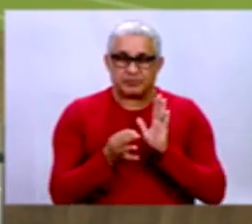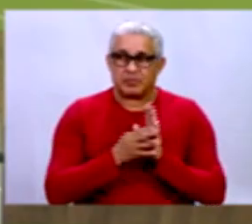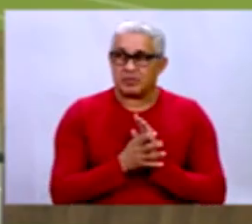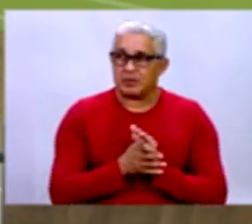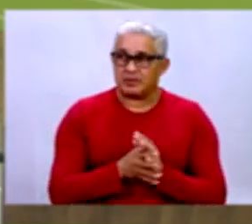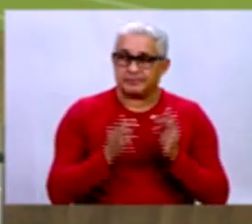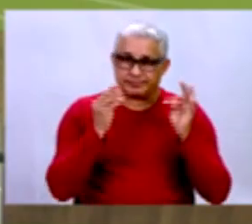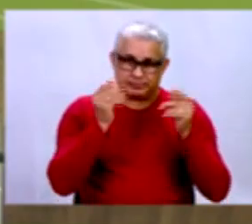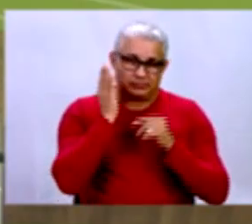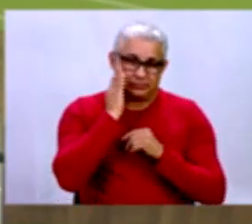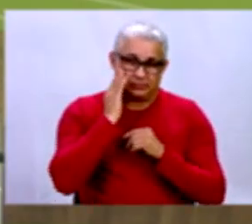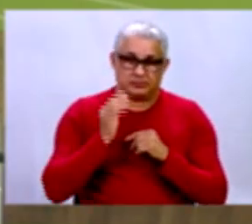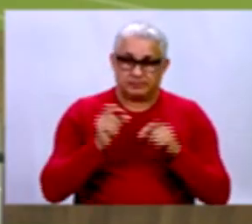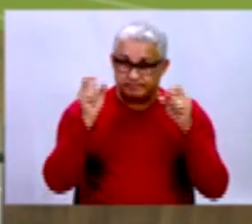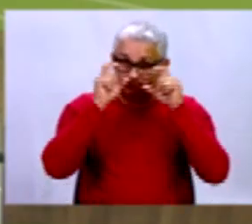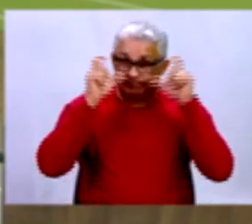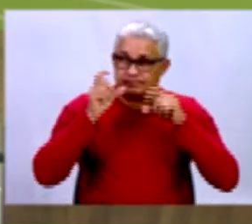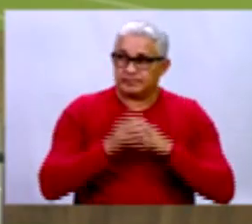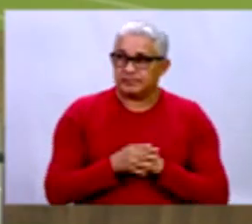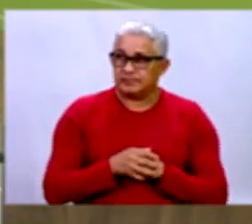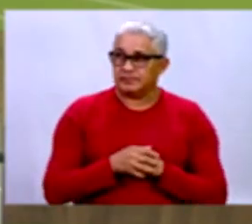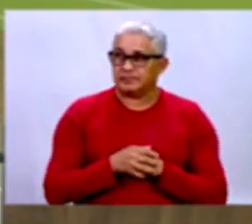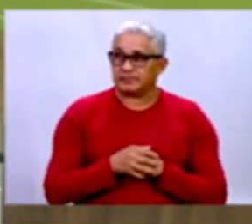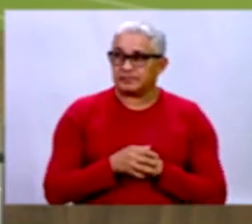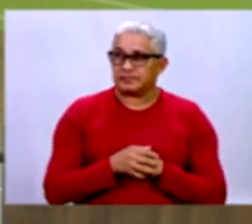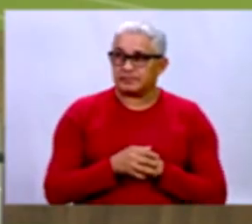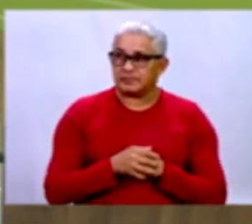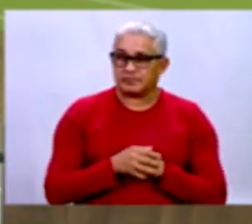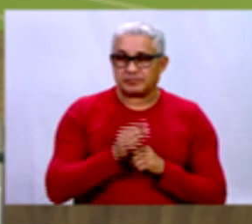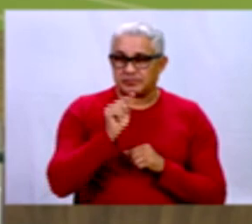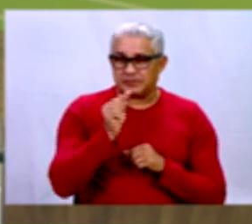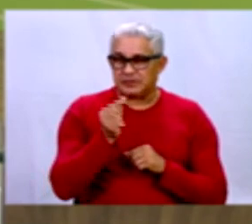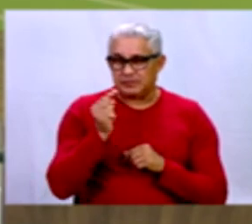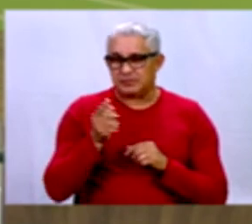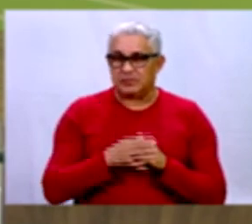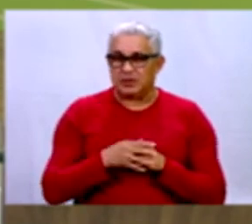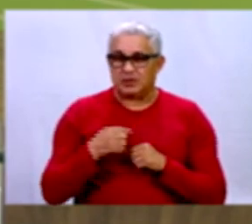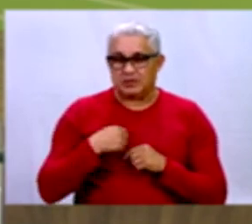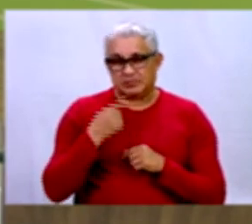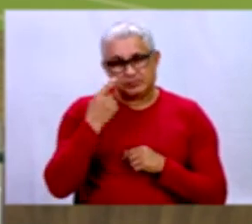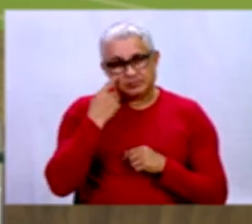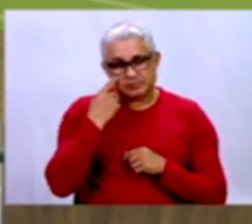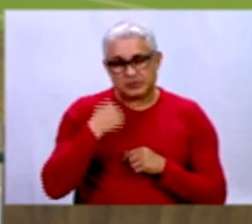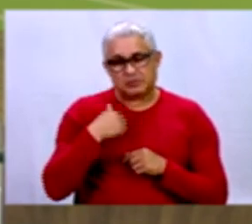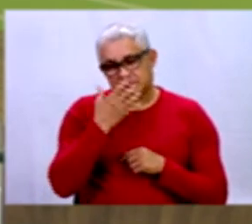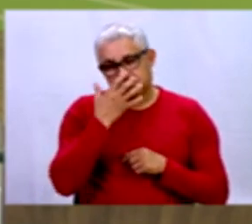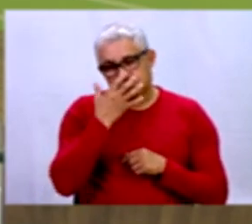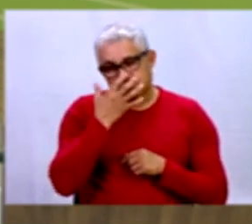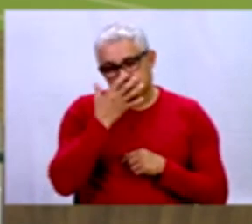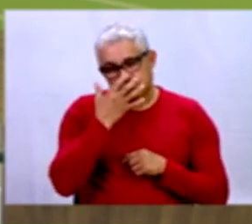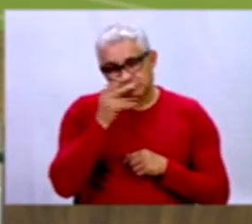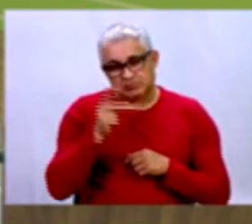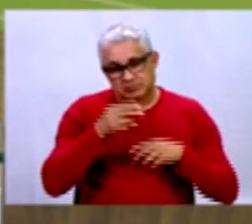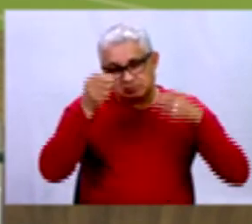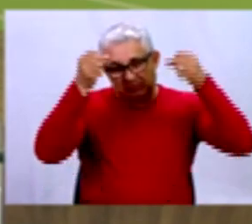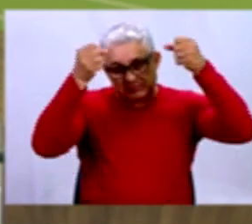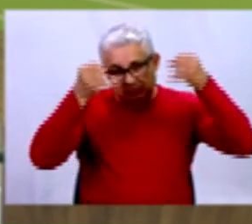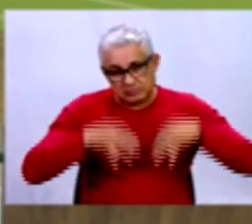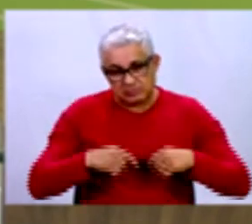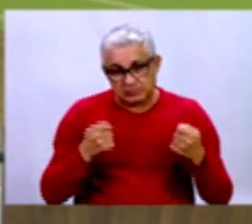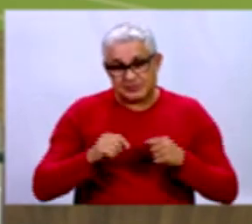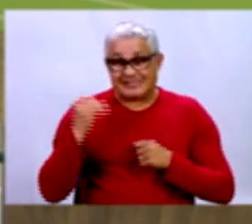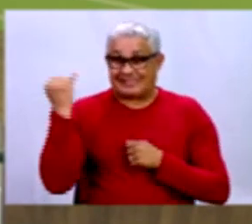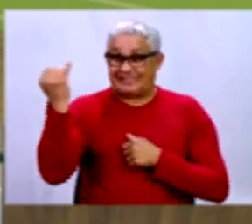todo mundo ficar atento, essas frações, eu estava olhando a professora explicar, e uma coisa que deve ficar